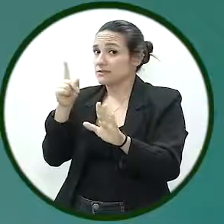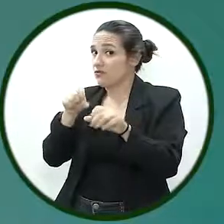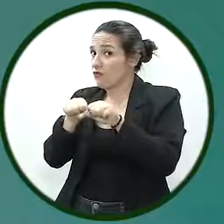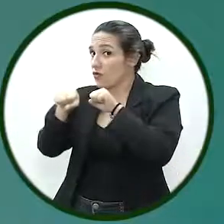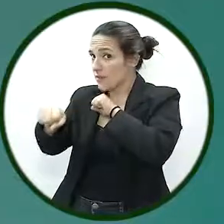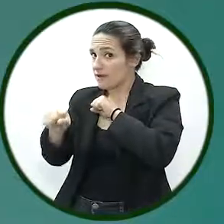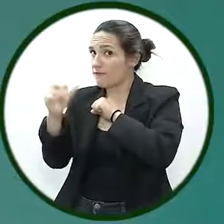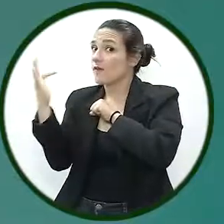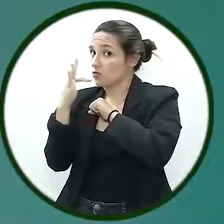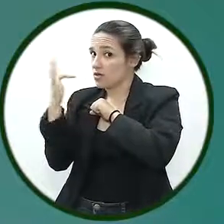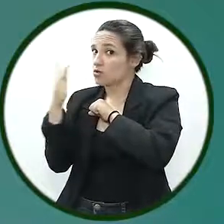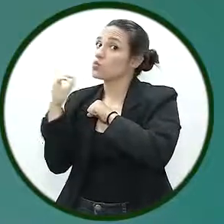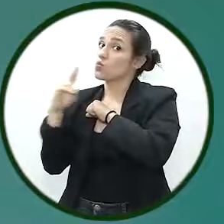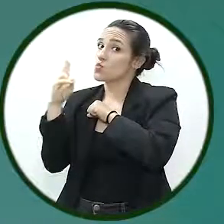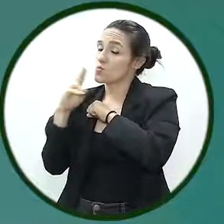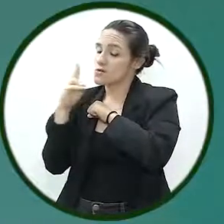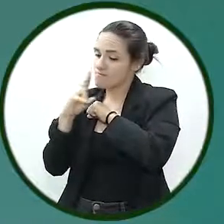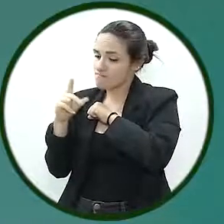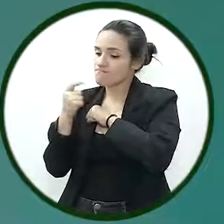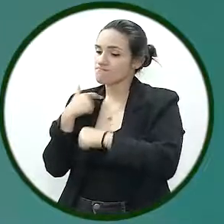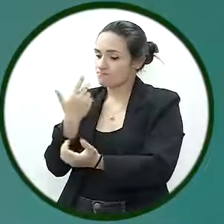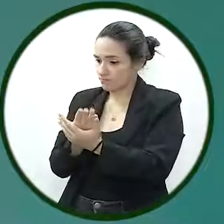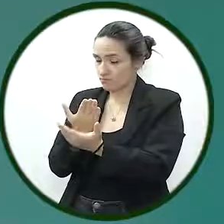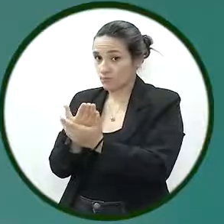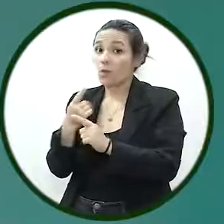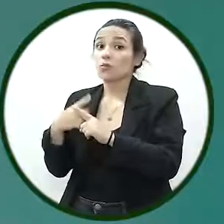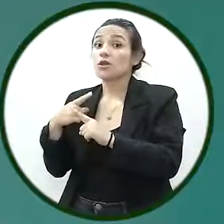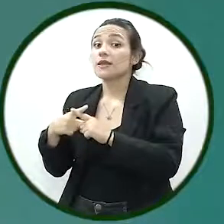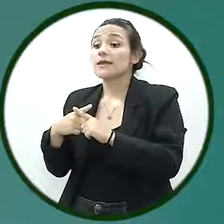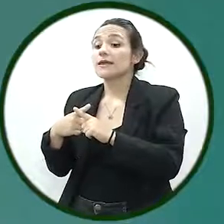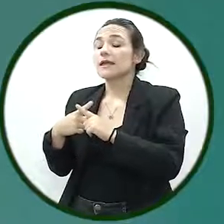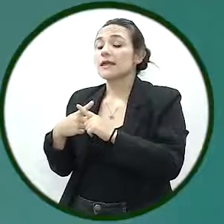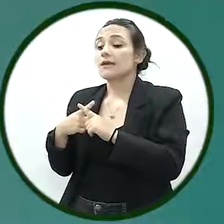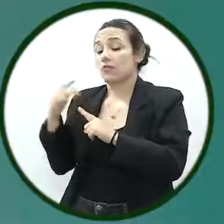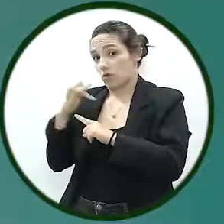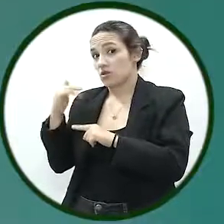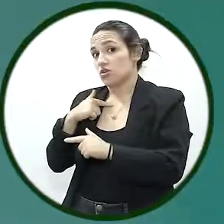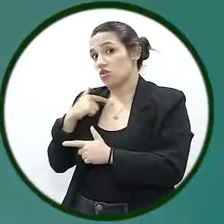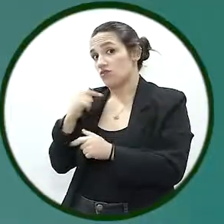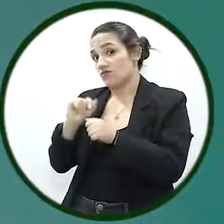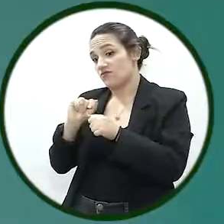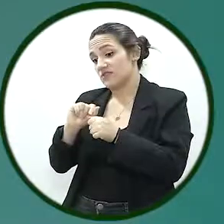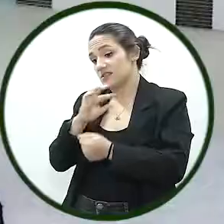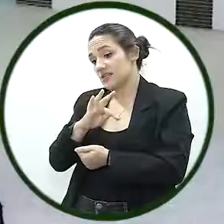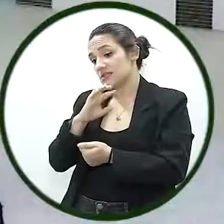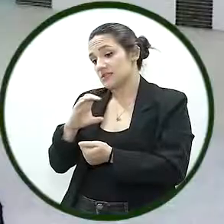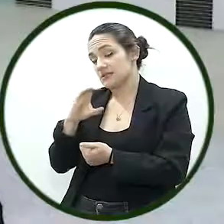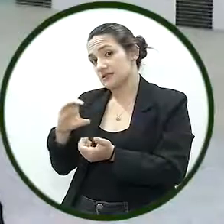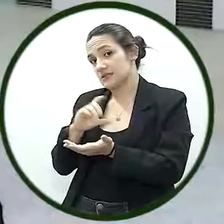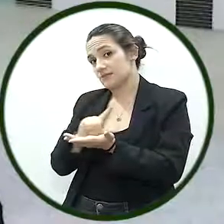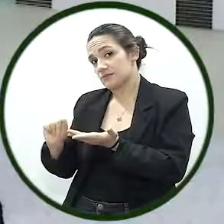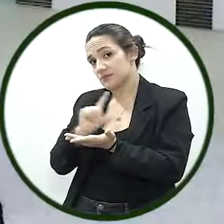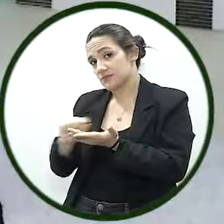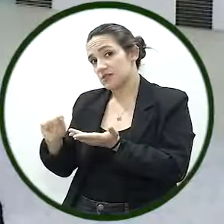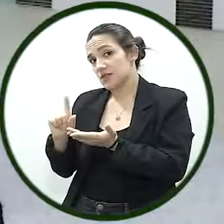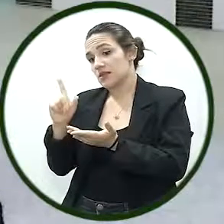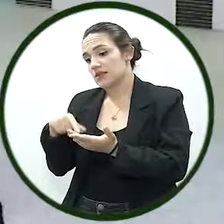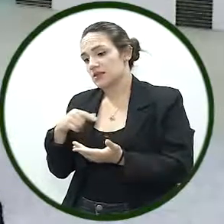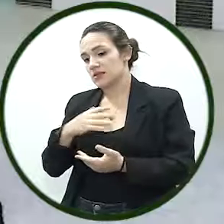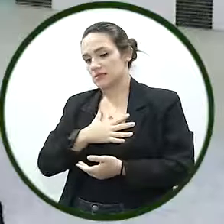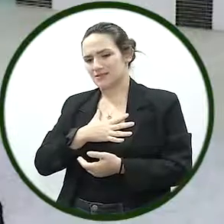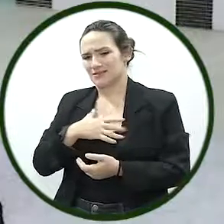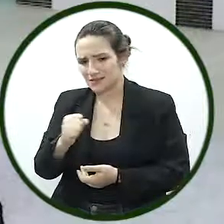graduação. Na graduação eu fiz um trabalho sobre suicídio, né,